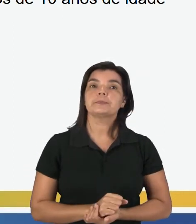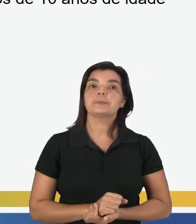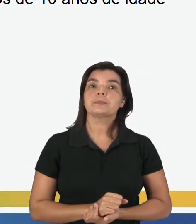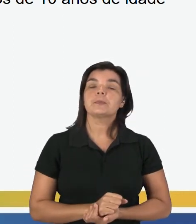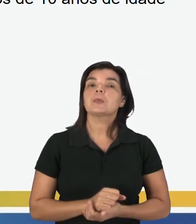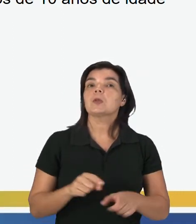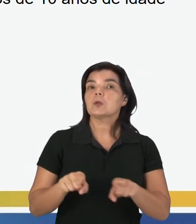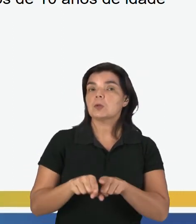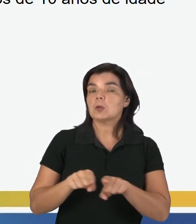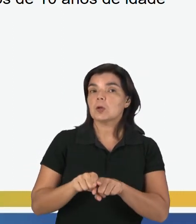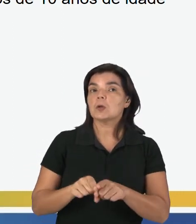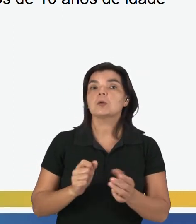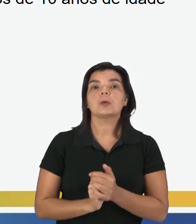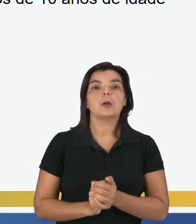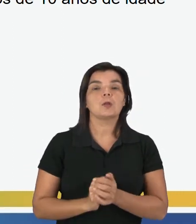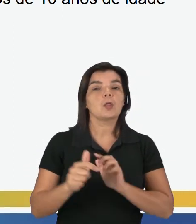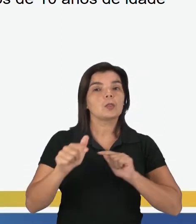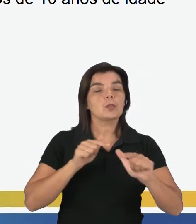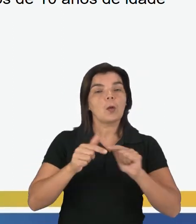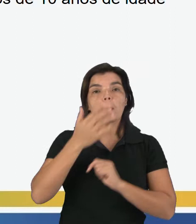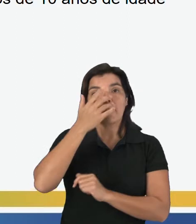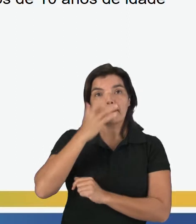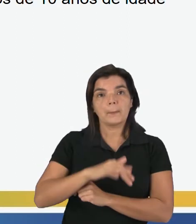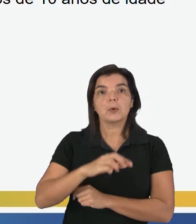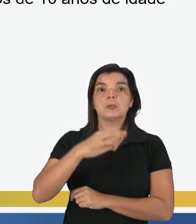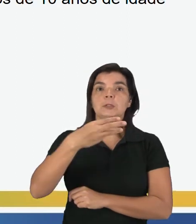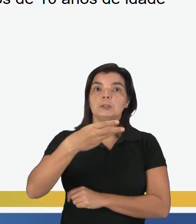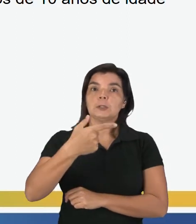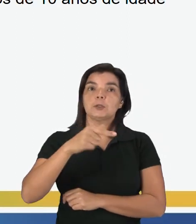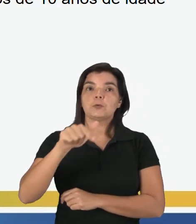37,7%, sendo que está no trabalho infantil